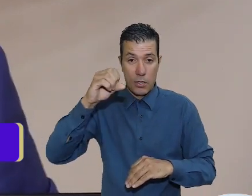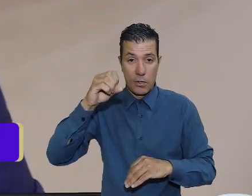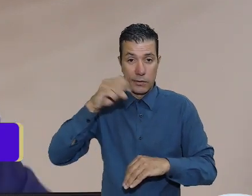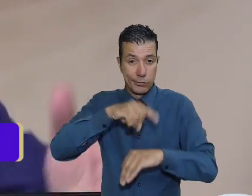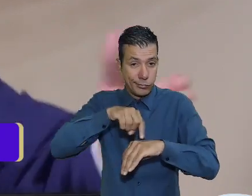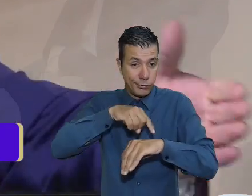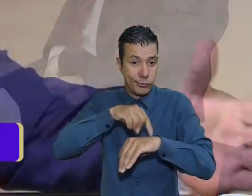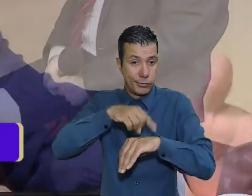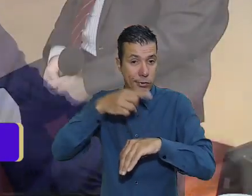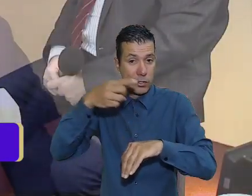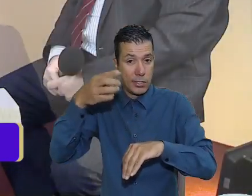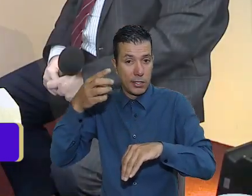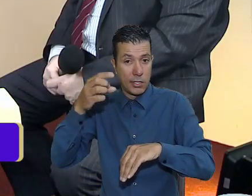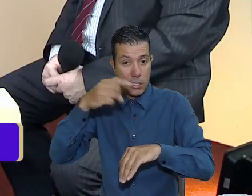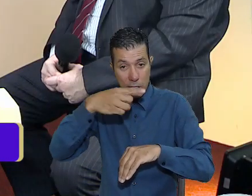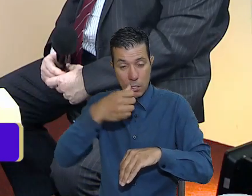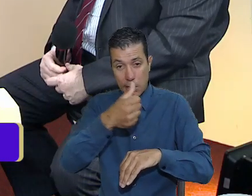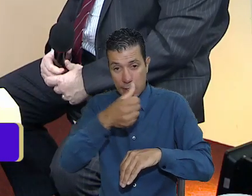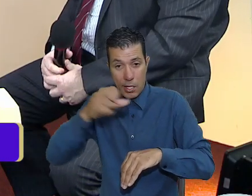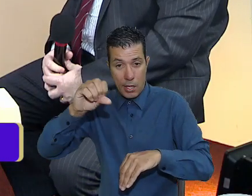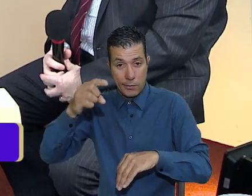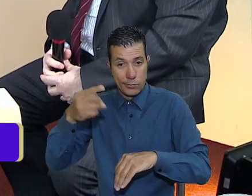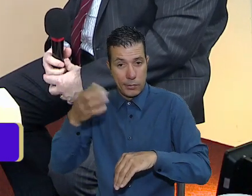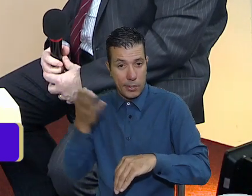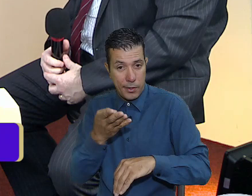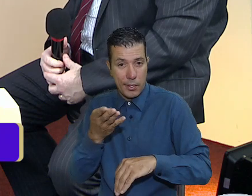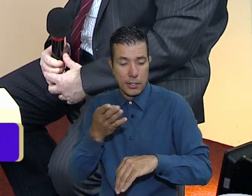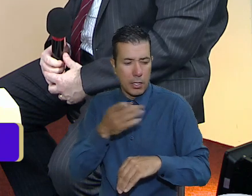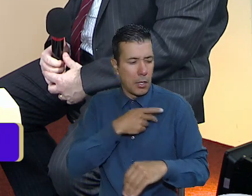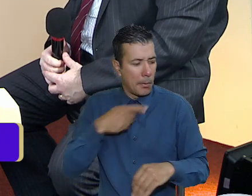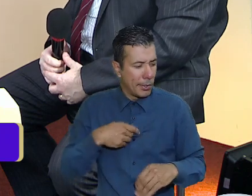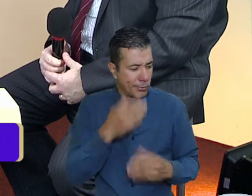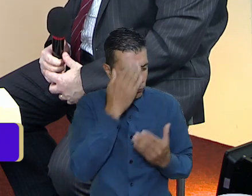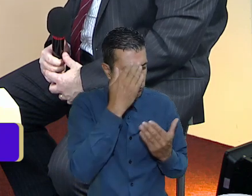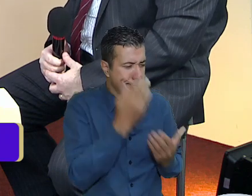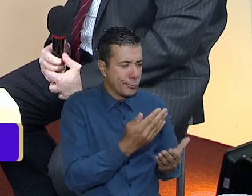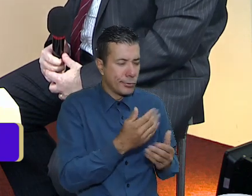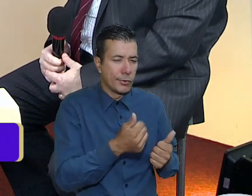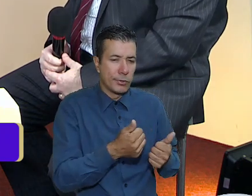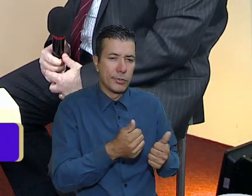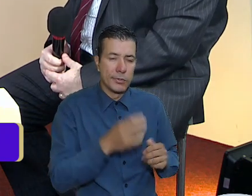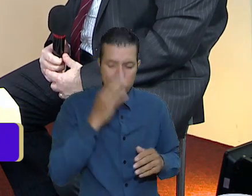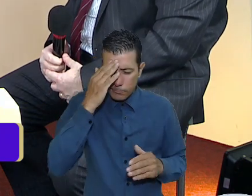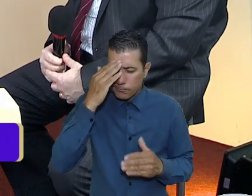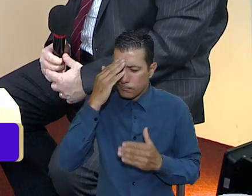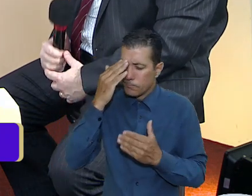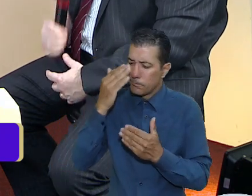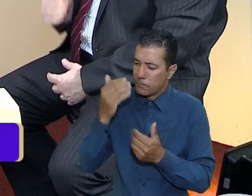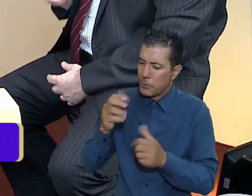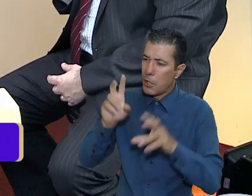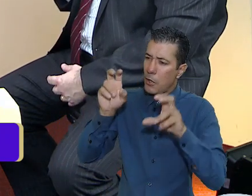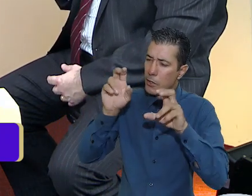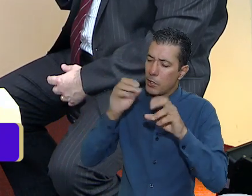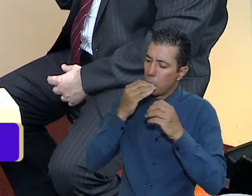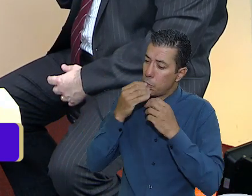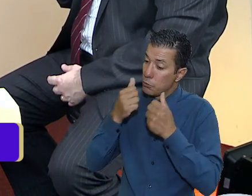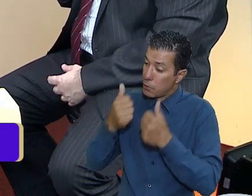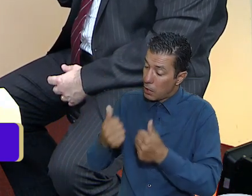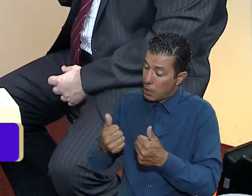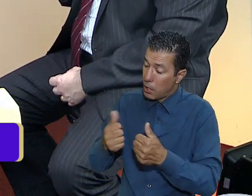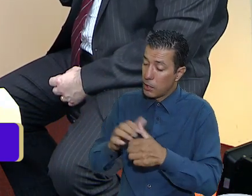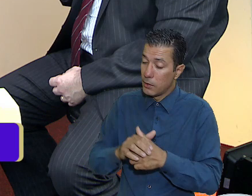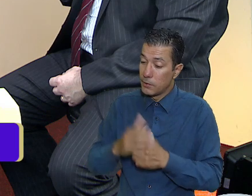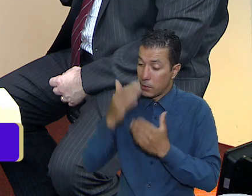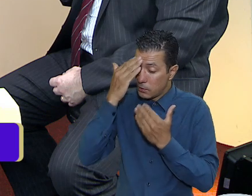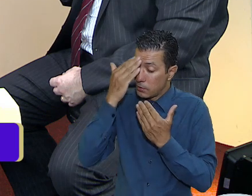nosso convidado. Quero agradecer aqui o pastor Alexandre por participar conosco. Foi muito bom estar com o senhor nesses dois temas. Pastor, muito obrigado. Nós